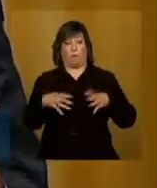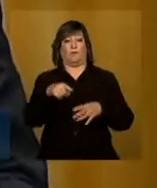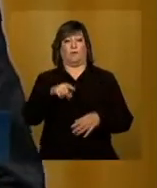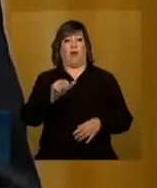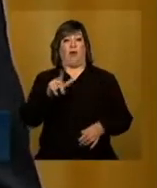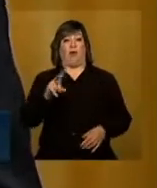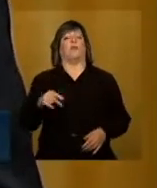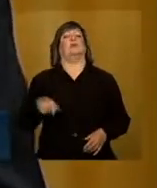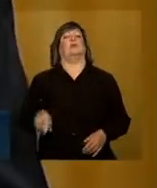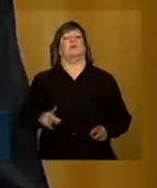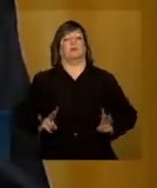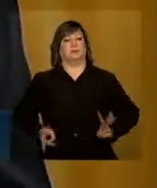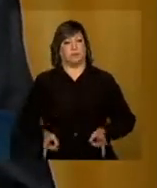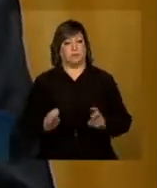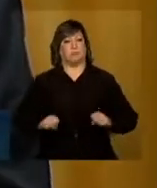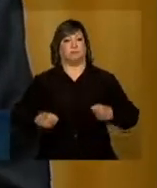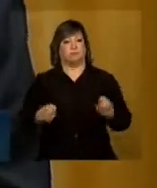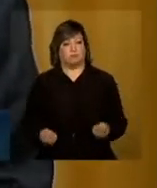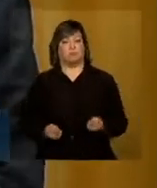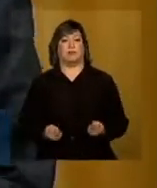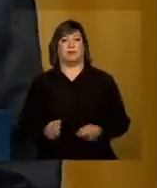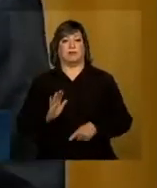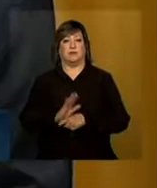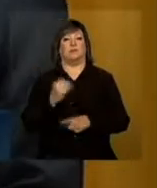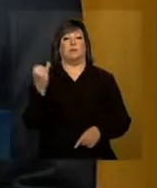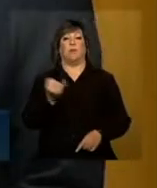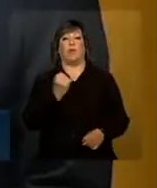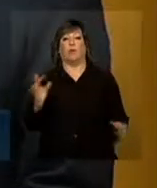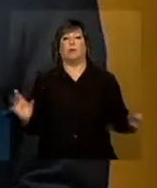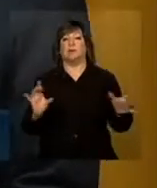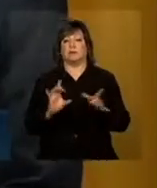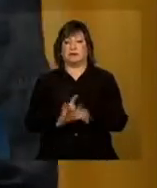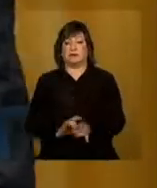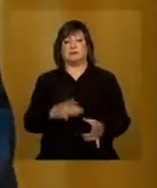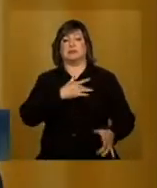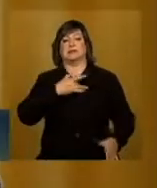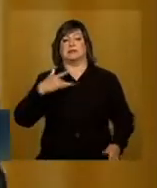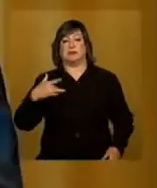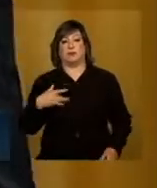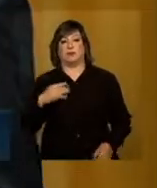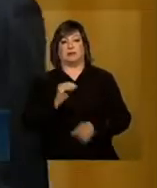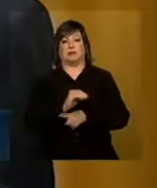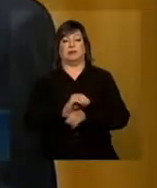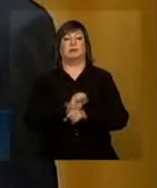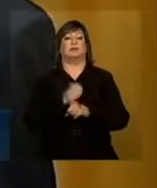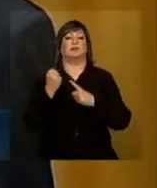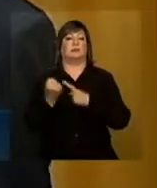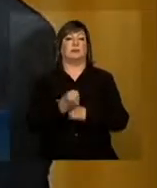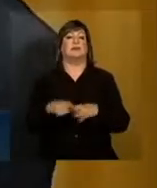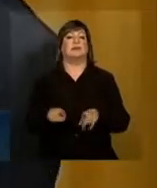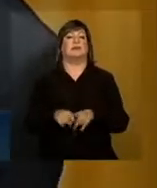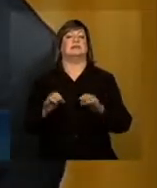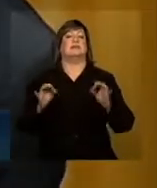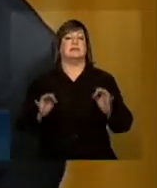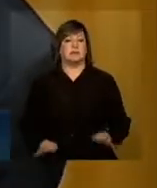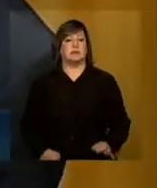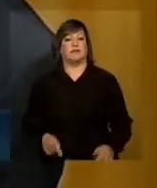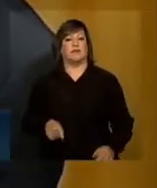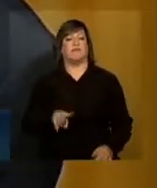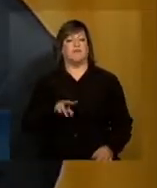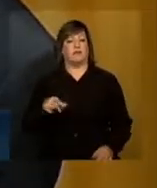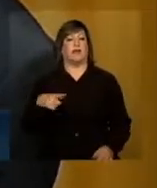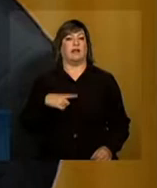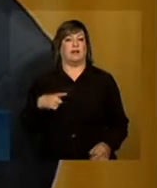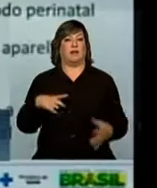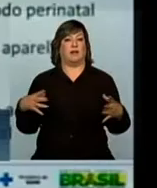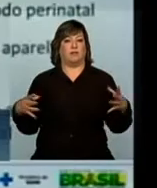tem se sustentado, né? É muito importante uma interação da saúde, da assistência social, e que certamente vai ter